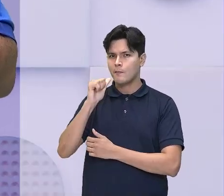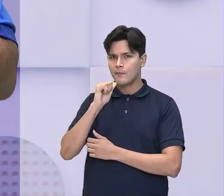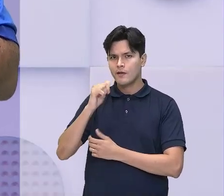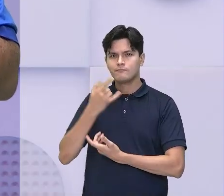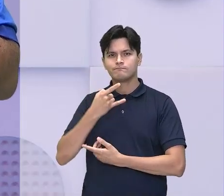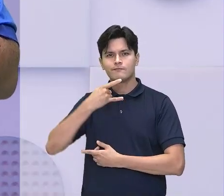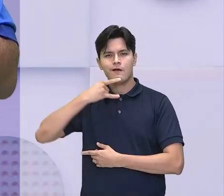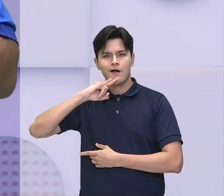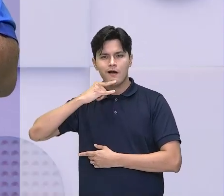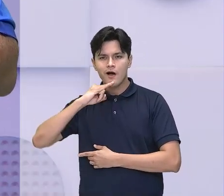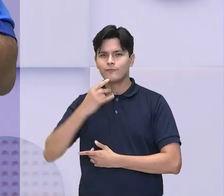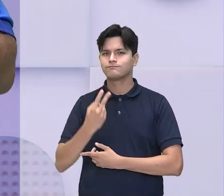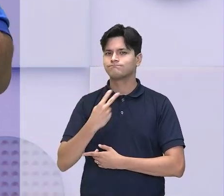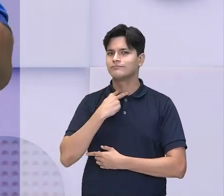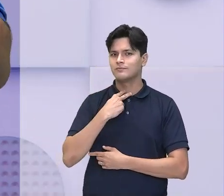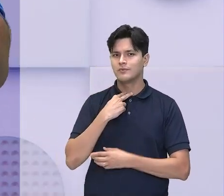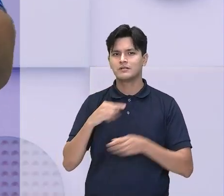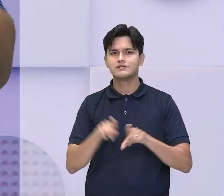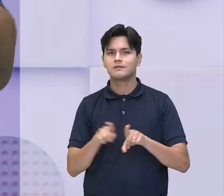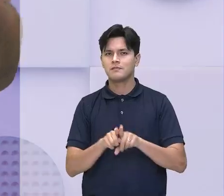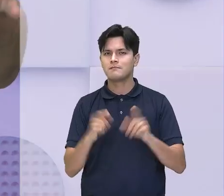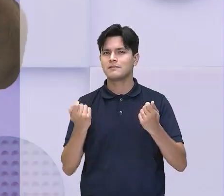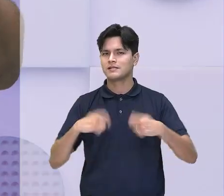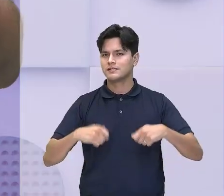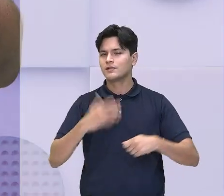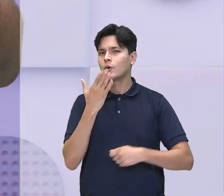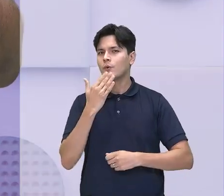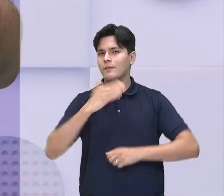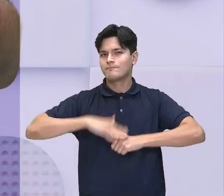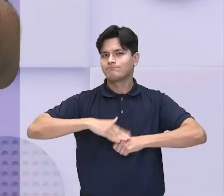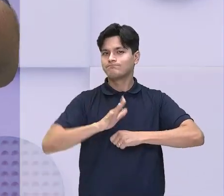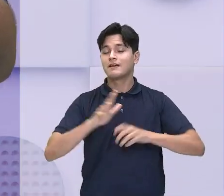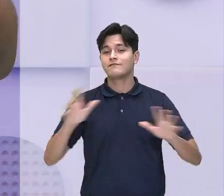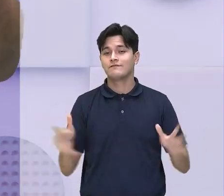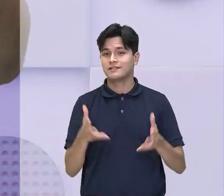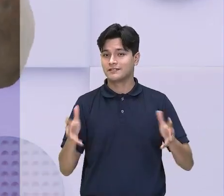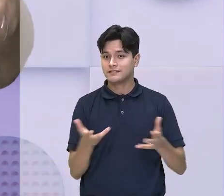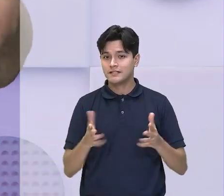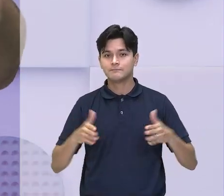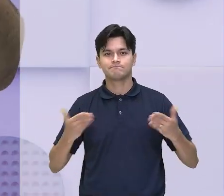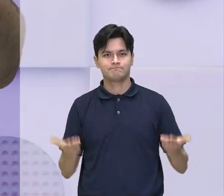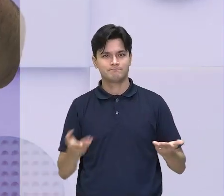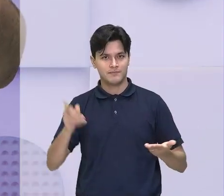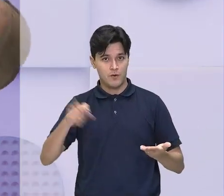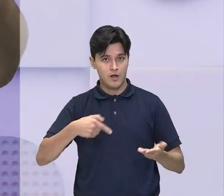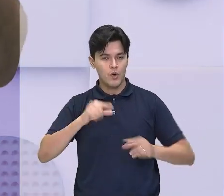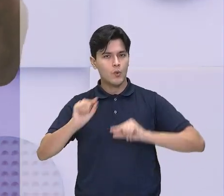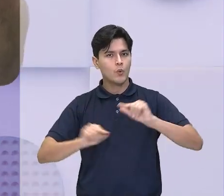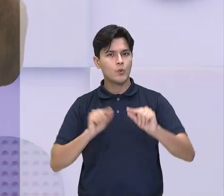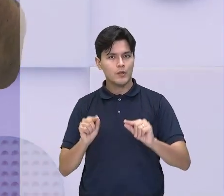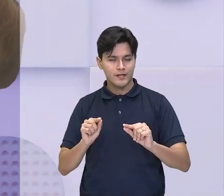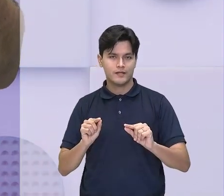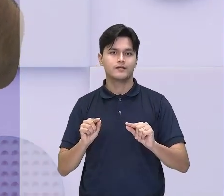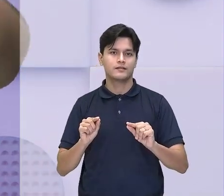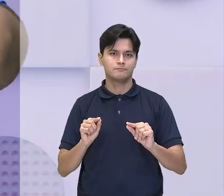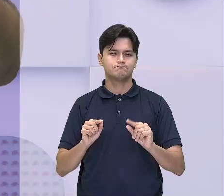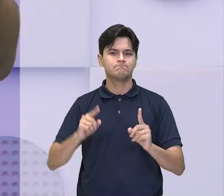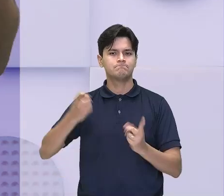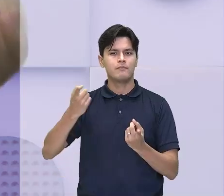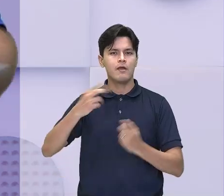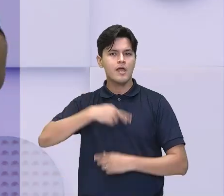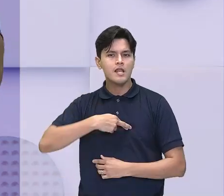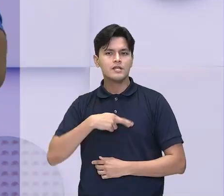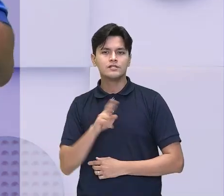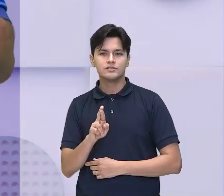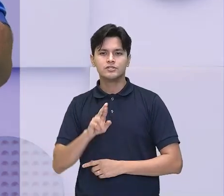mais vegetais. Então, esses são exemplos de correntes religiosas que, a partir das suas práticas religiosas,